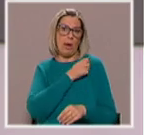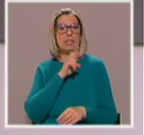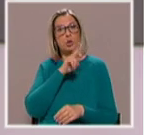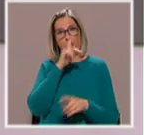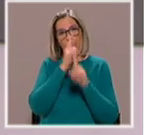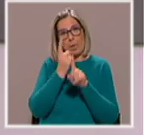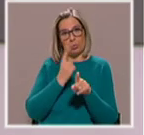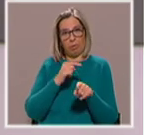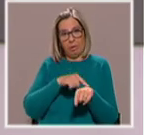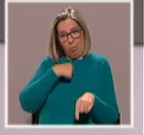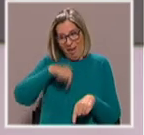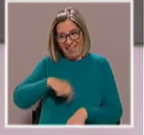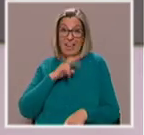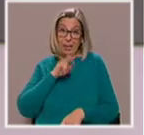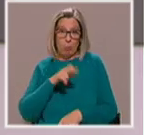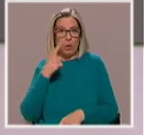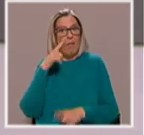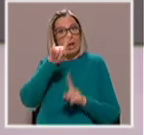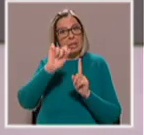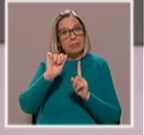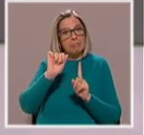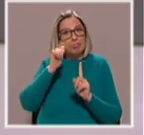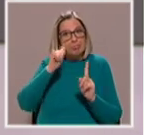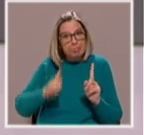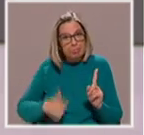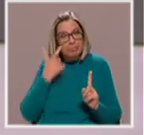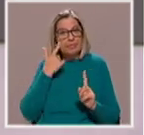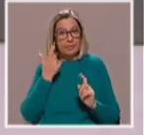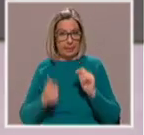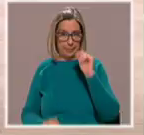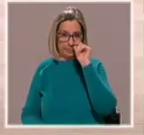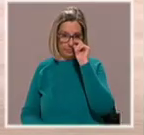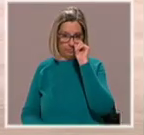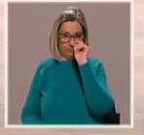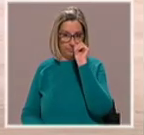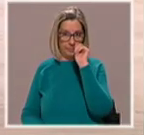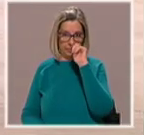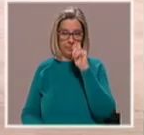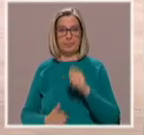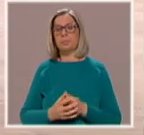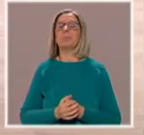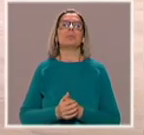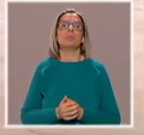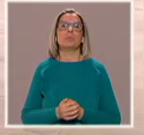aqui respondendo, para ver se conseguem acertar, ok? Vamos a isso? Vamos então lá fazer aqui começar.